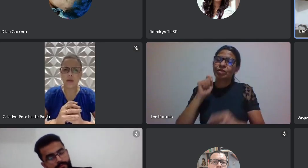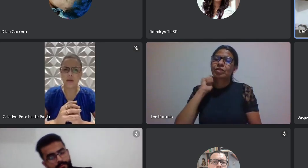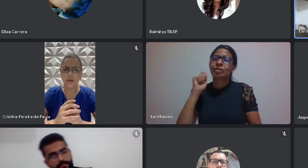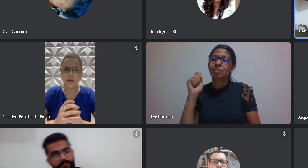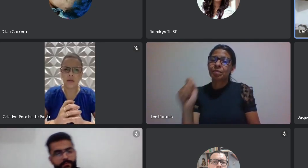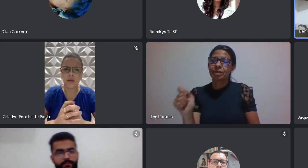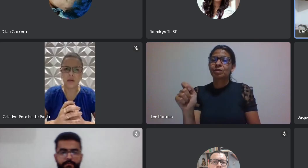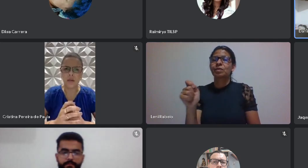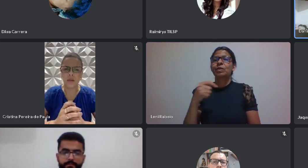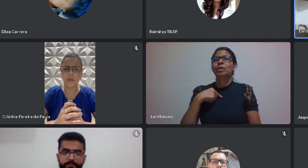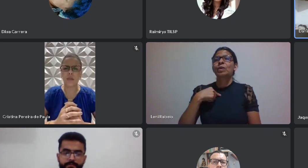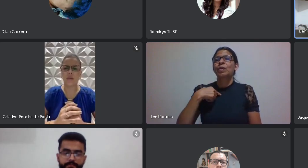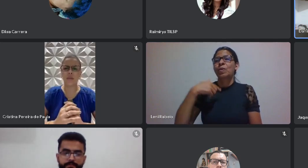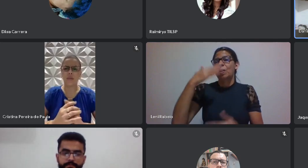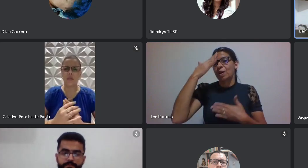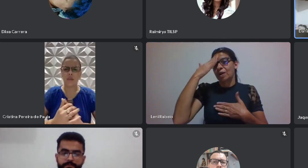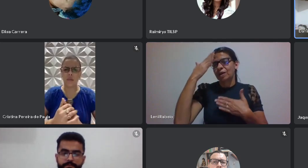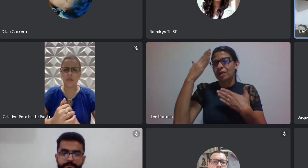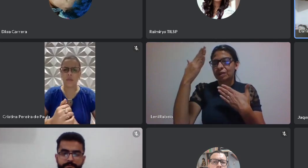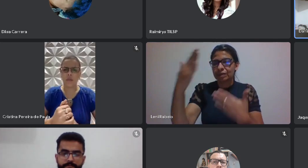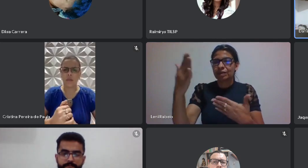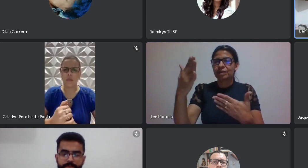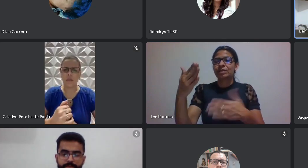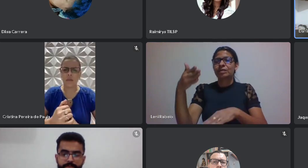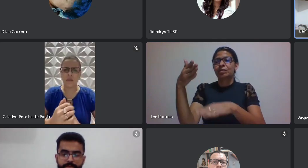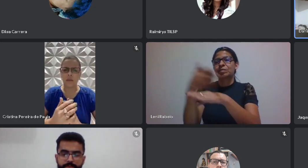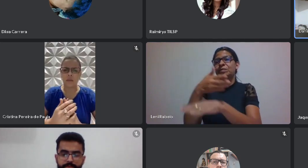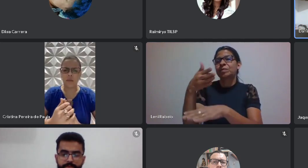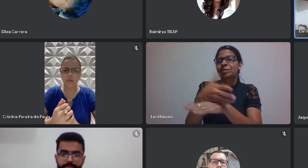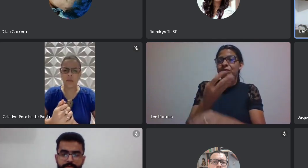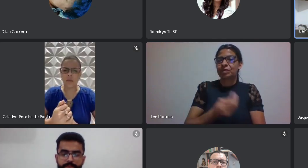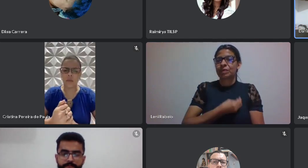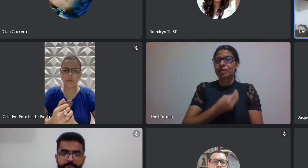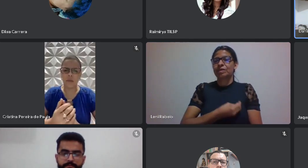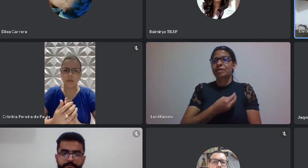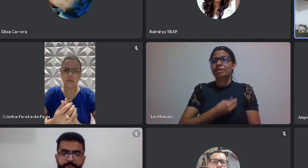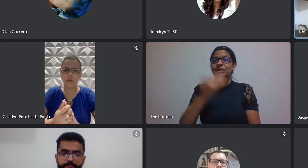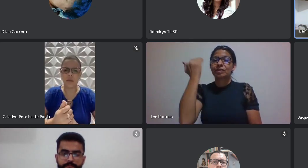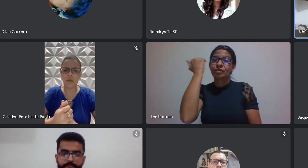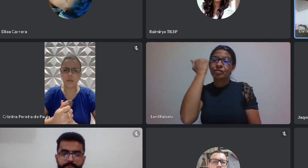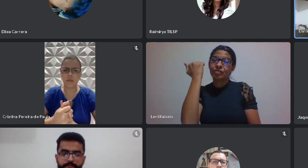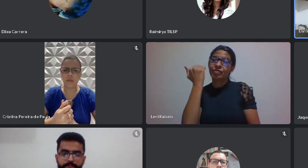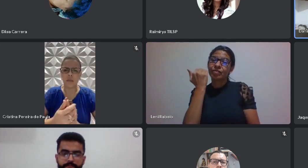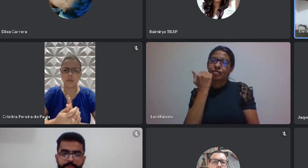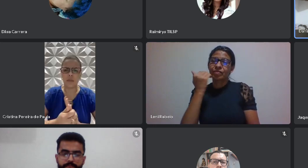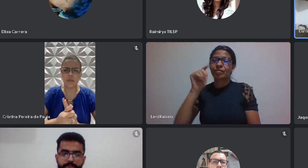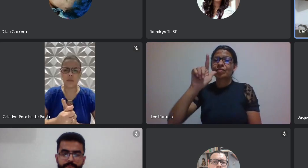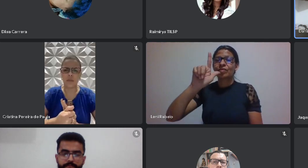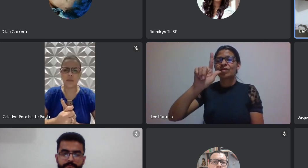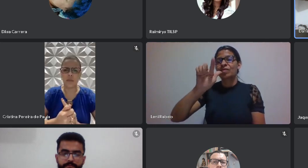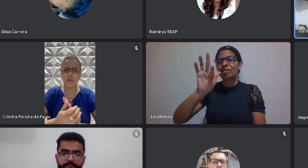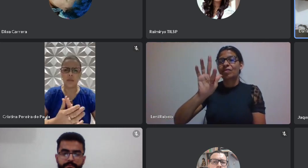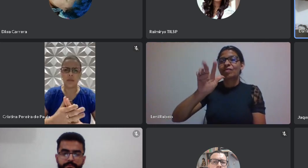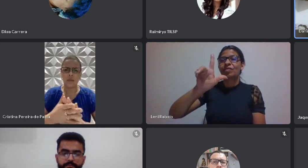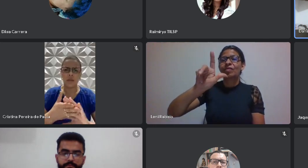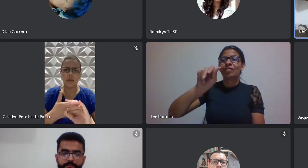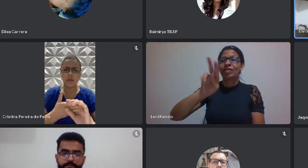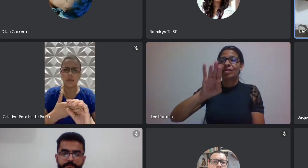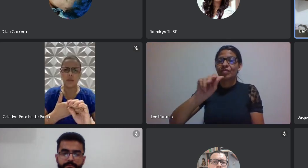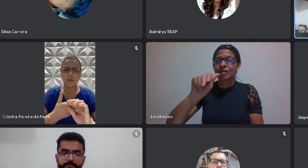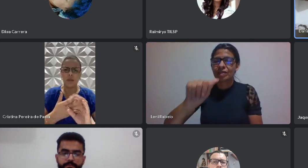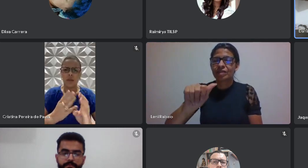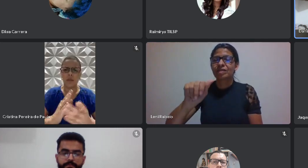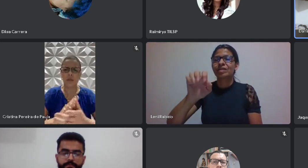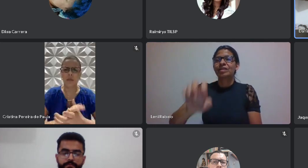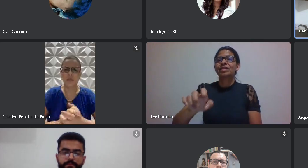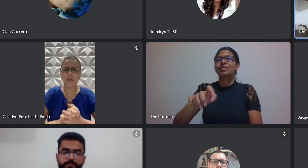ilustre professora Flaviane Reis, da Universidade Federal de Uberlândia, a UFO, e a sua disponibilidade por estar